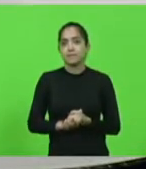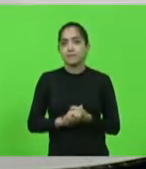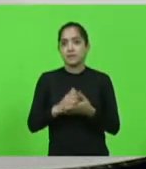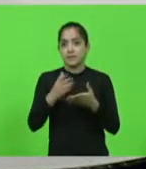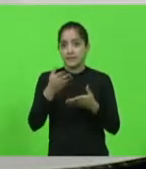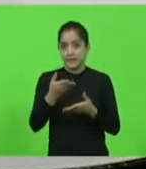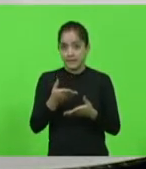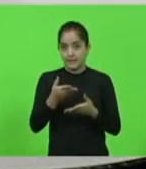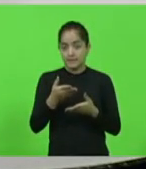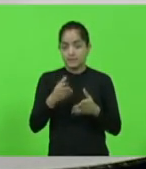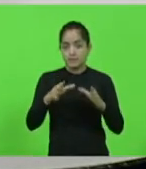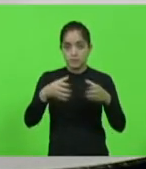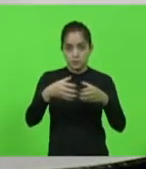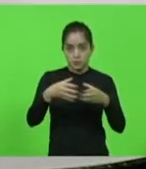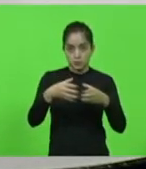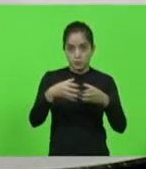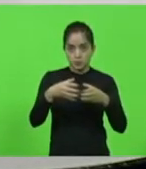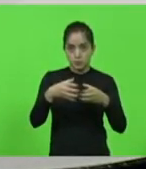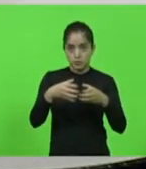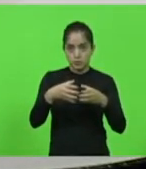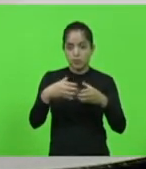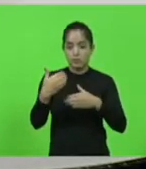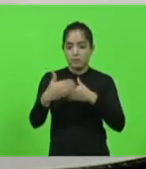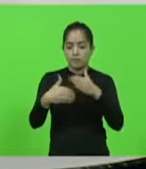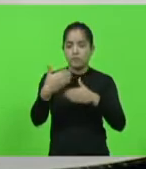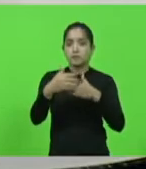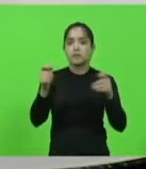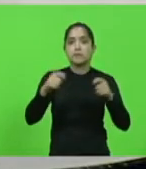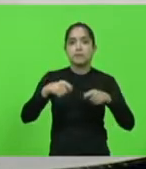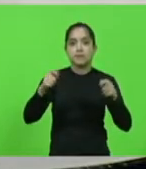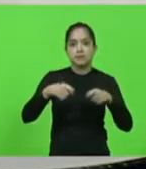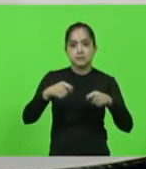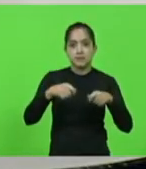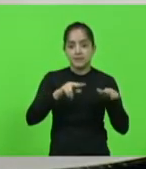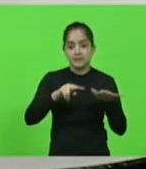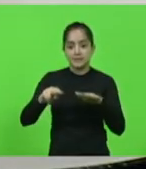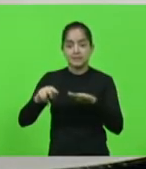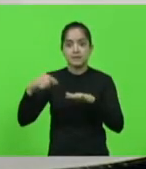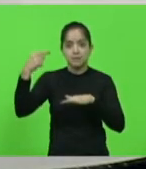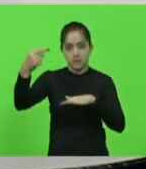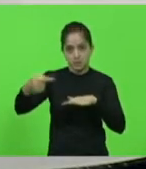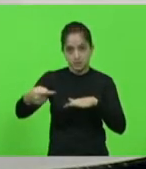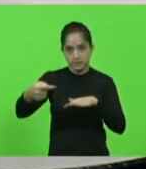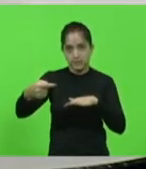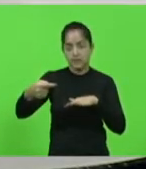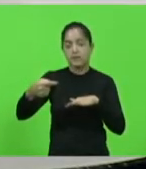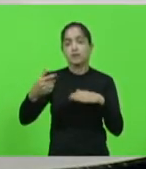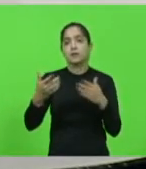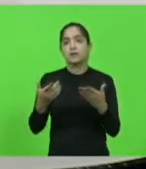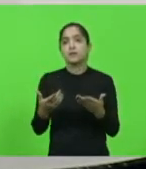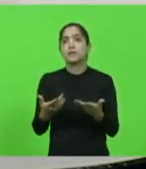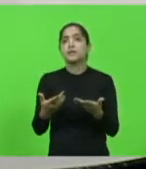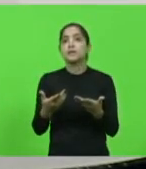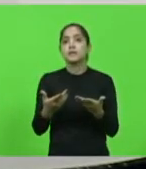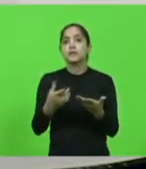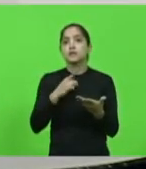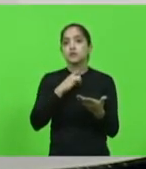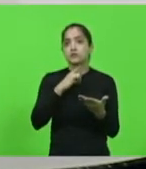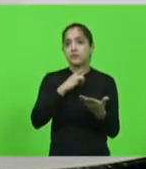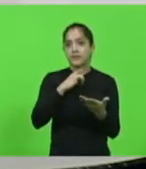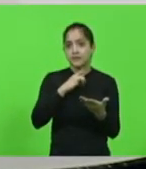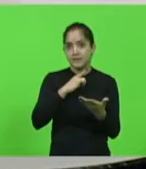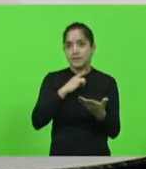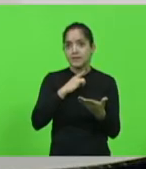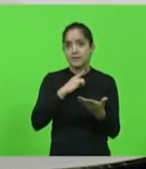Procuradoria deve passar por um processo de capacitação na semana que vem e, então, finalmente, nós teremos mais